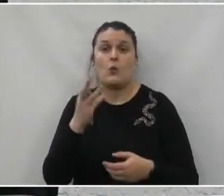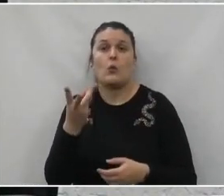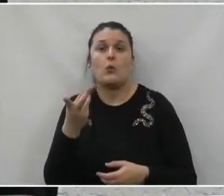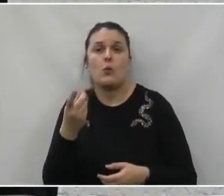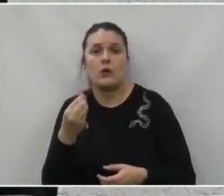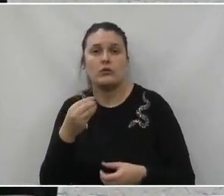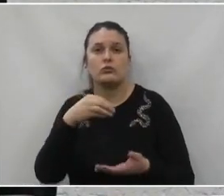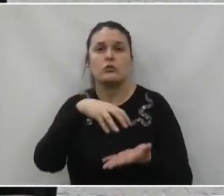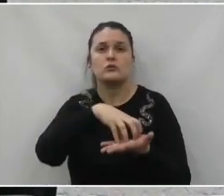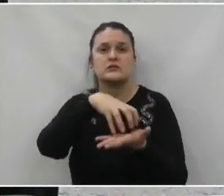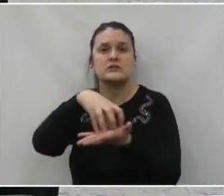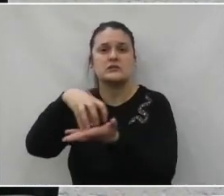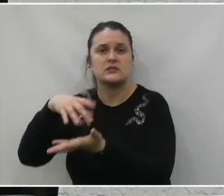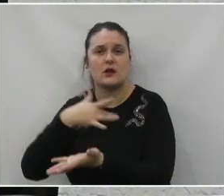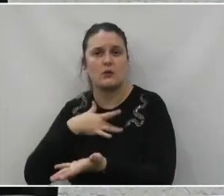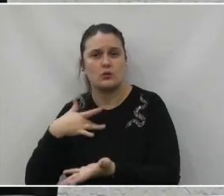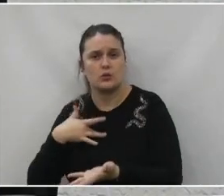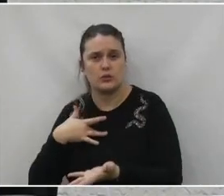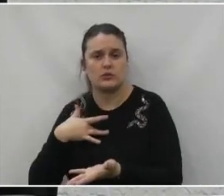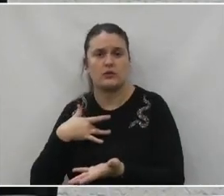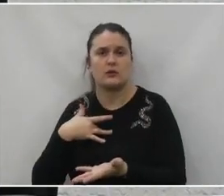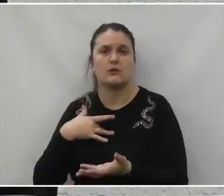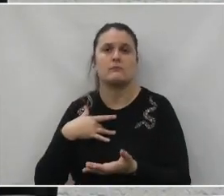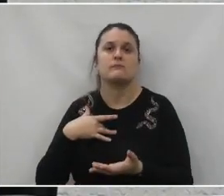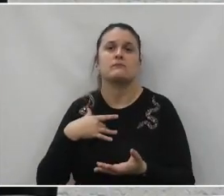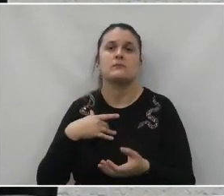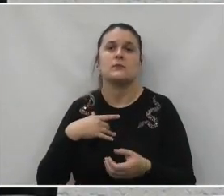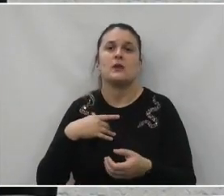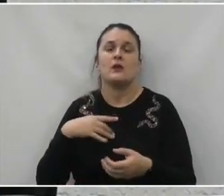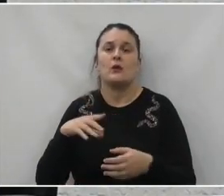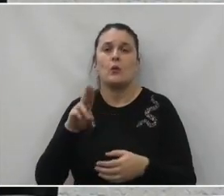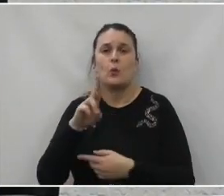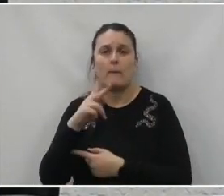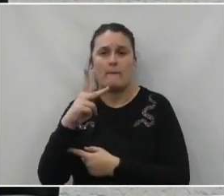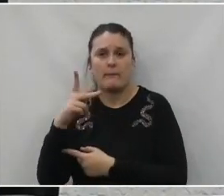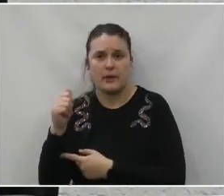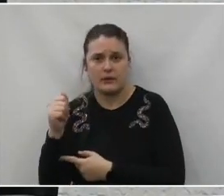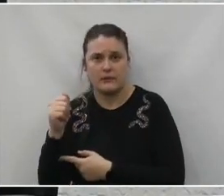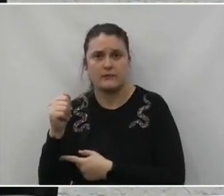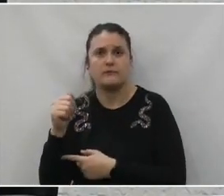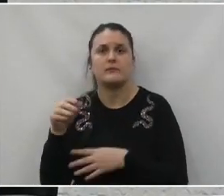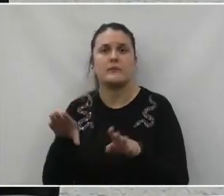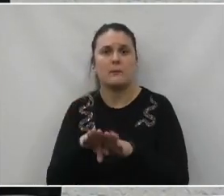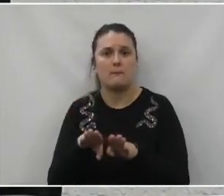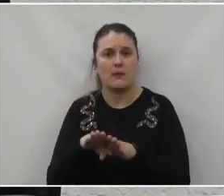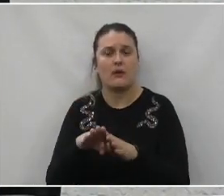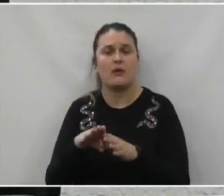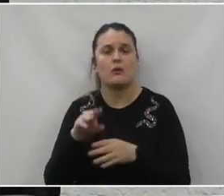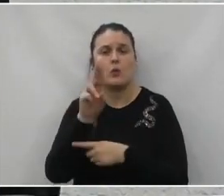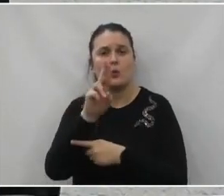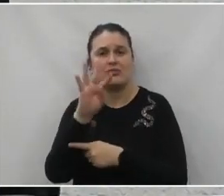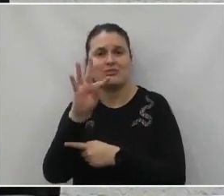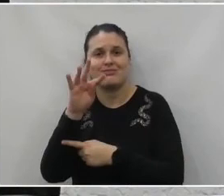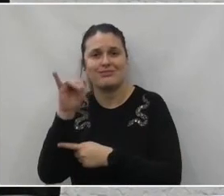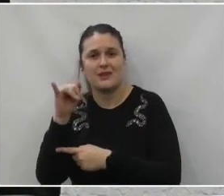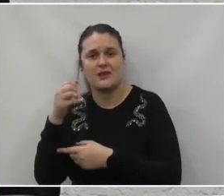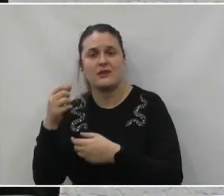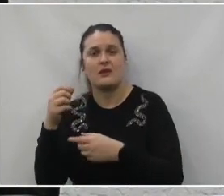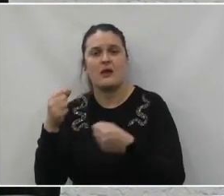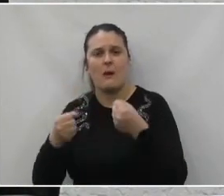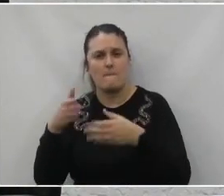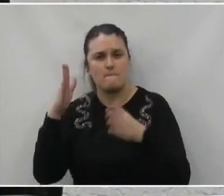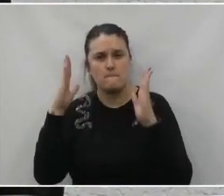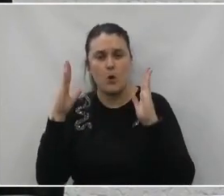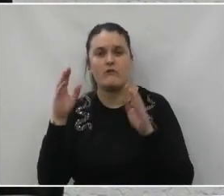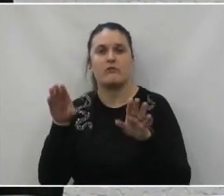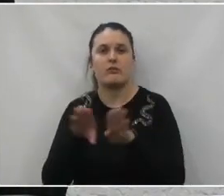cada instituição de saúde, comunidade de pronto atendimento, UPA, em unidades móveis e nos hospitais APMI e